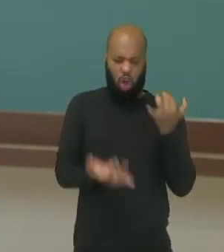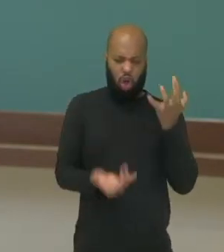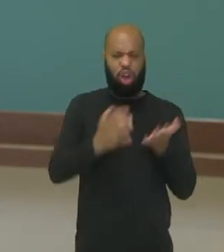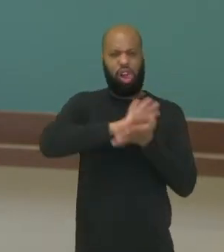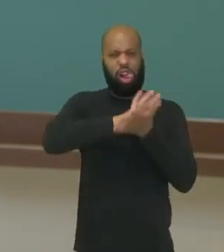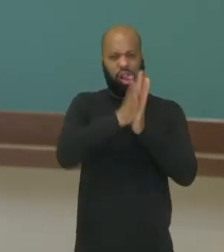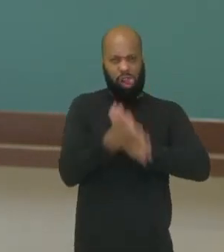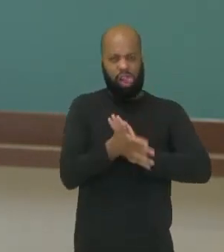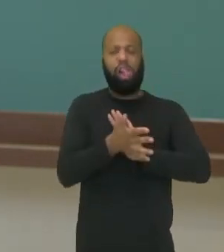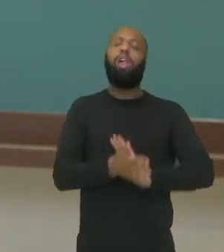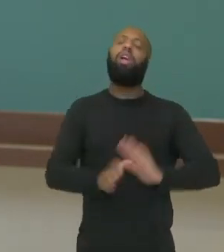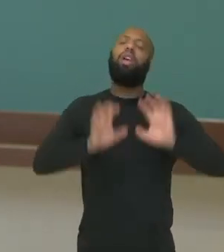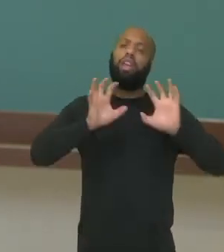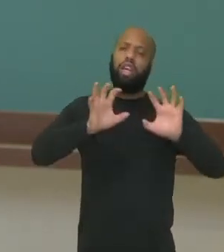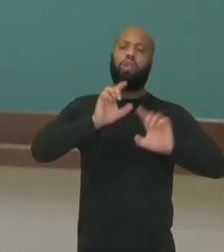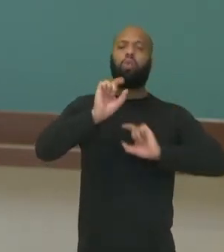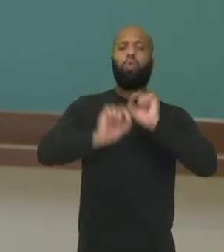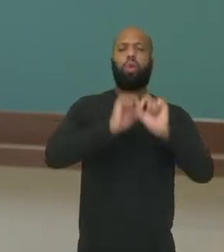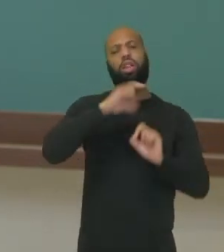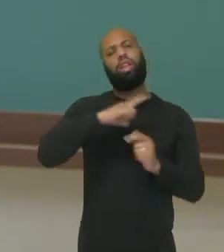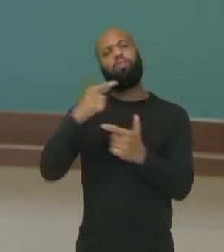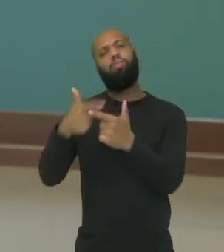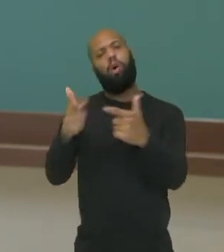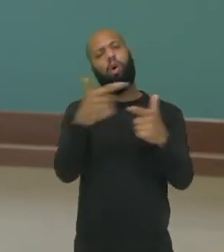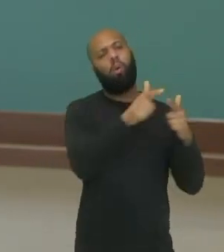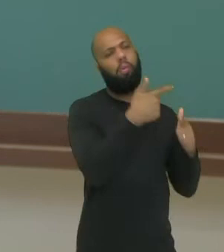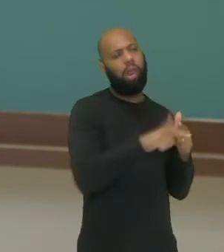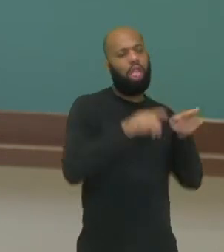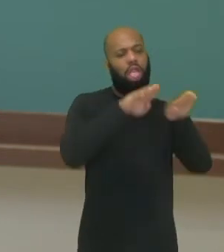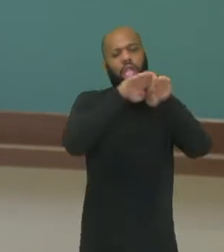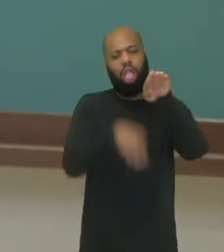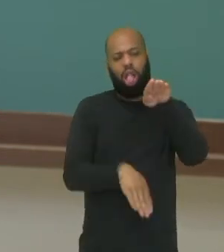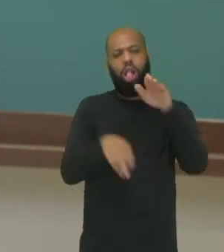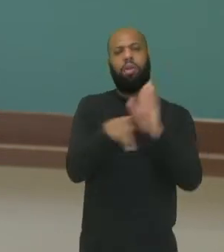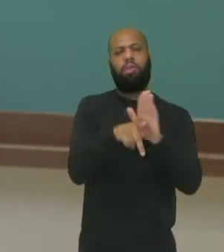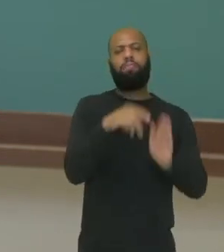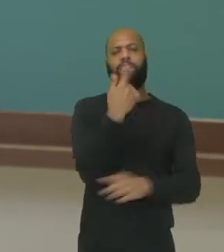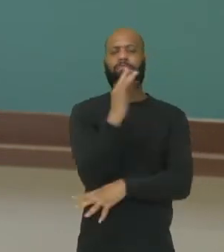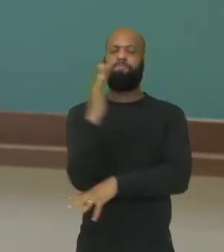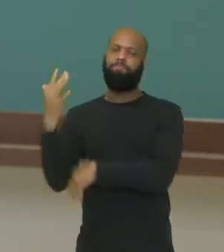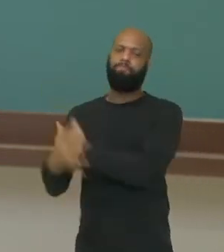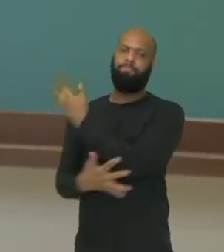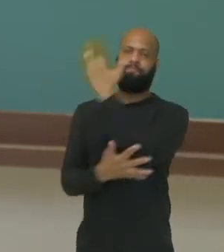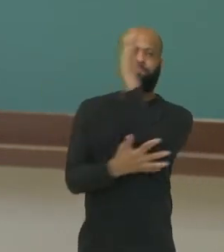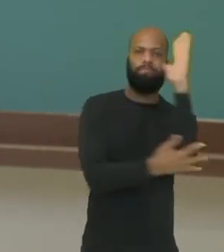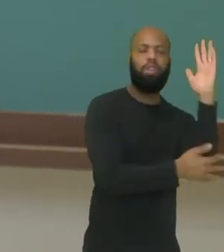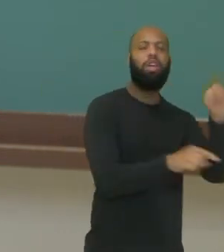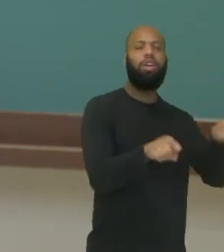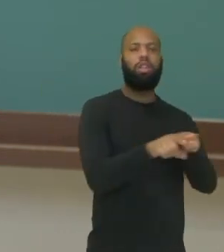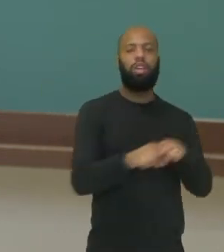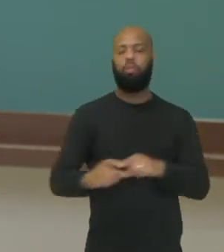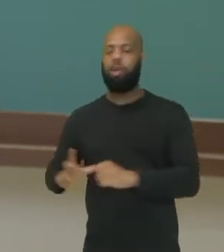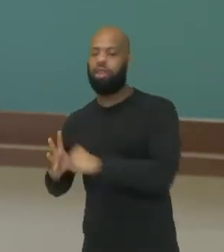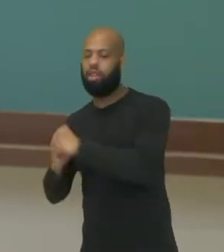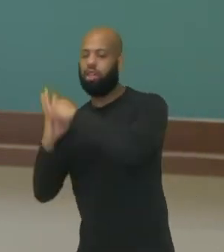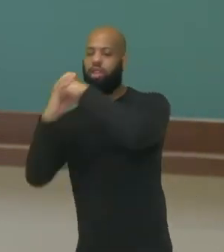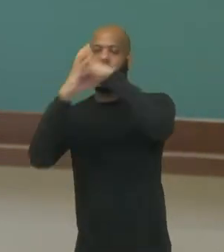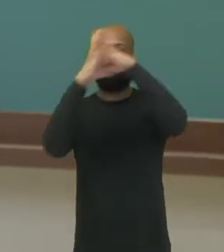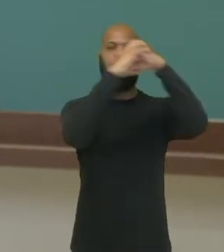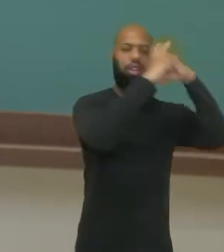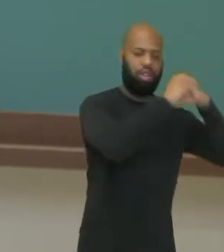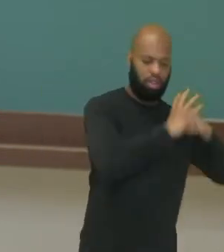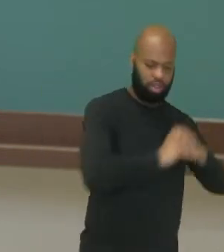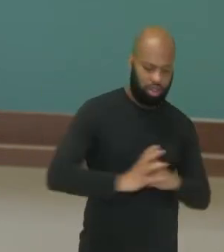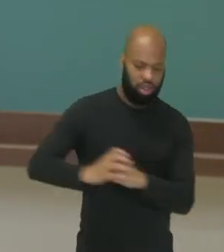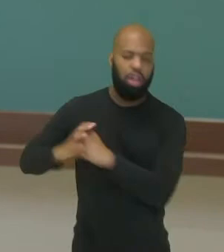destruída e isso vai causando, provocando um desequilíbrio ecológico. A cadeia alimentar ali, né? Ela fica numa